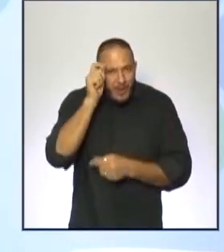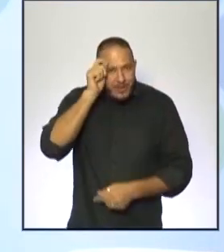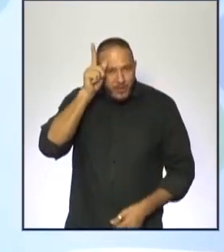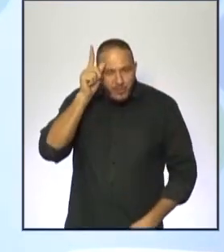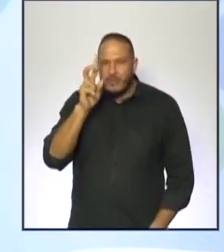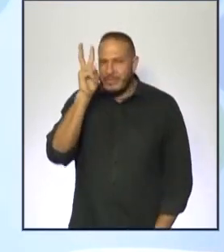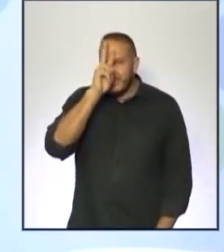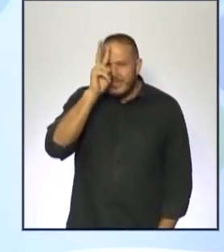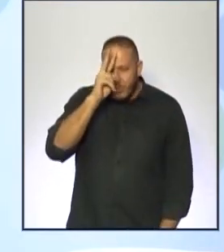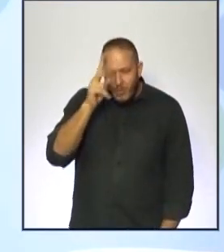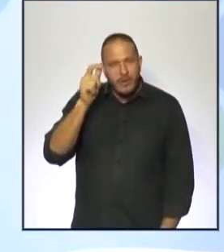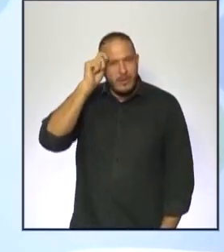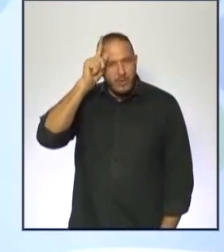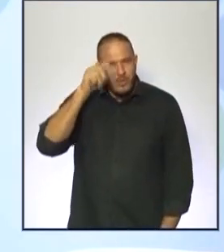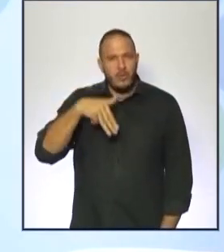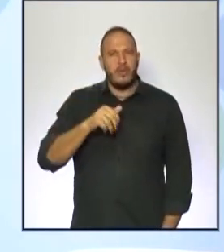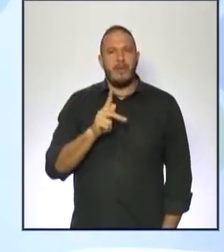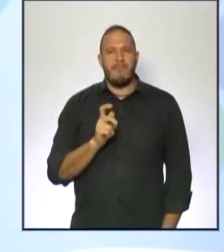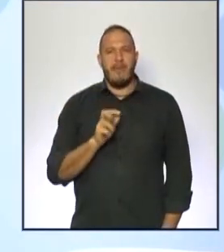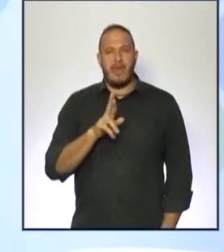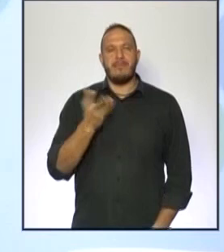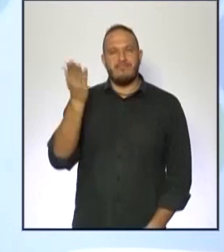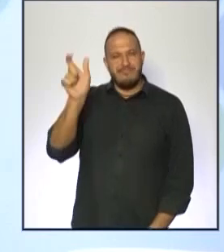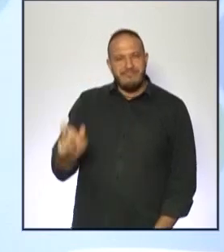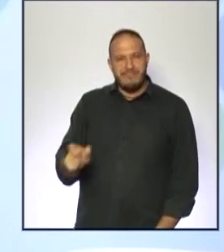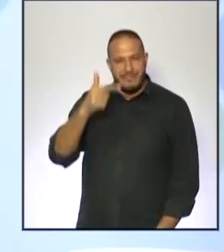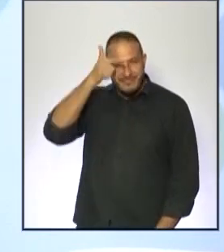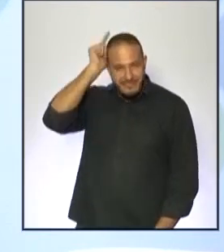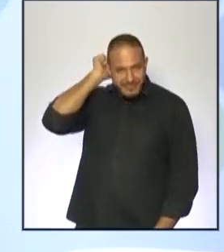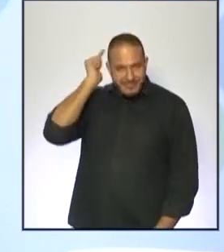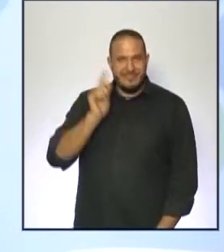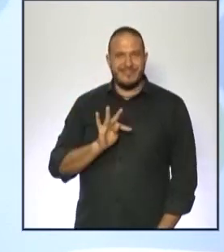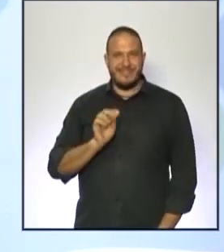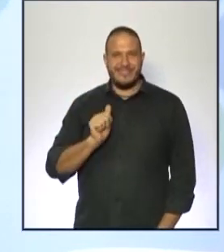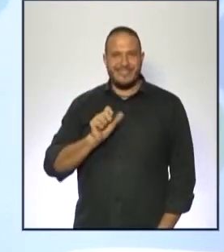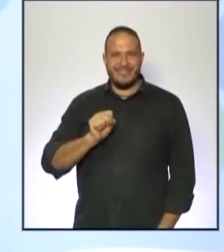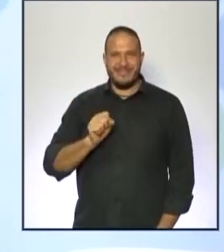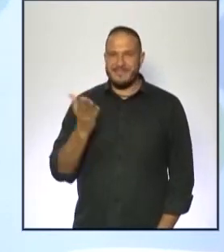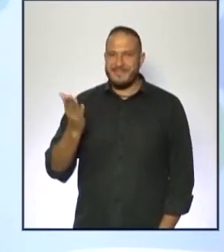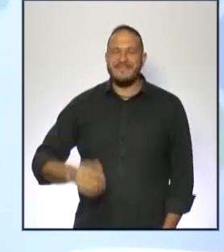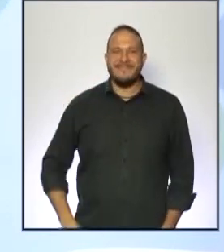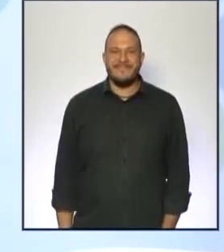a história de cultura maker com Marcelo Taz?